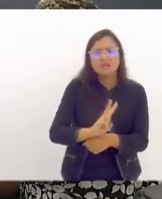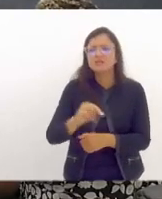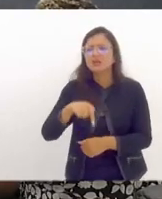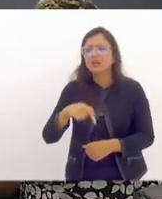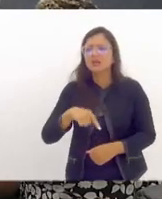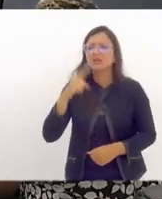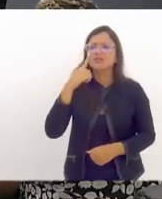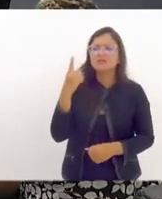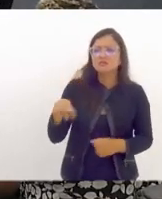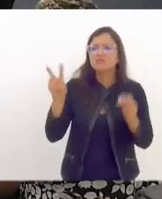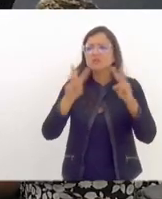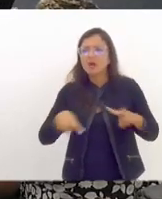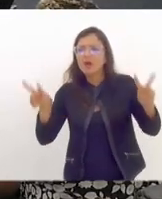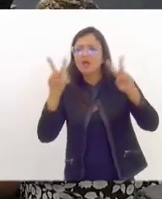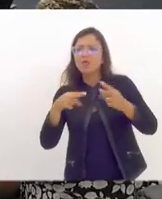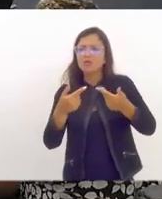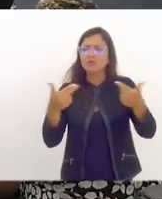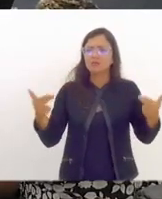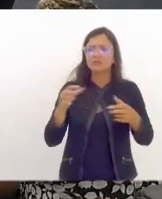nenhuma